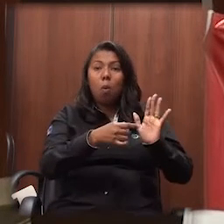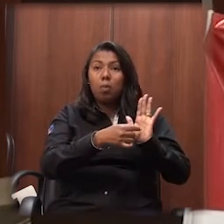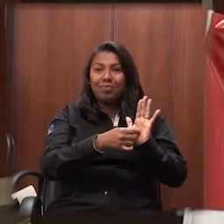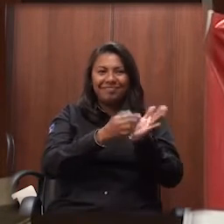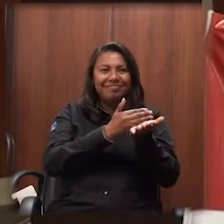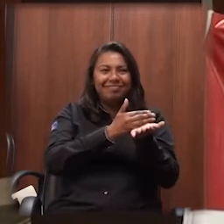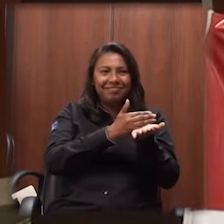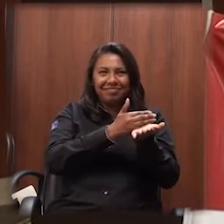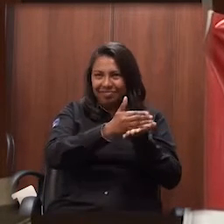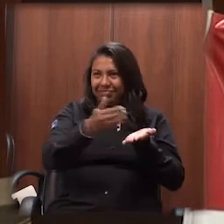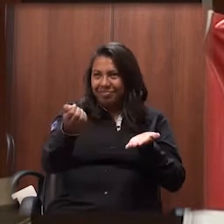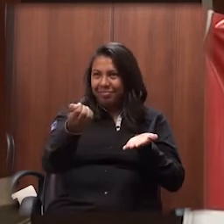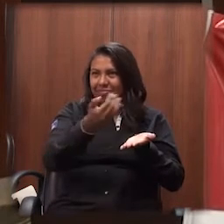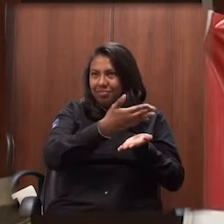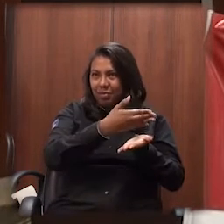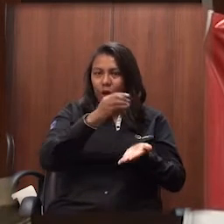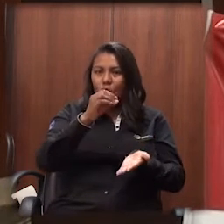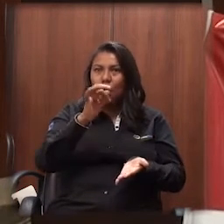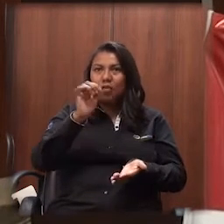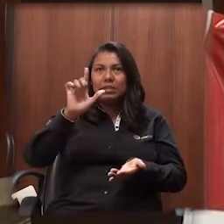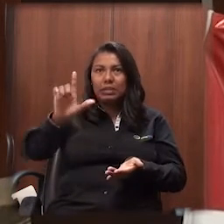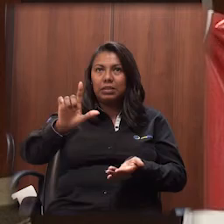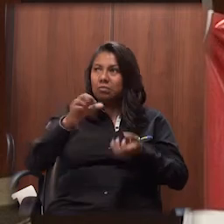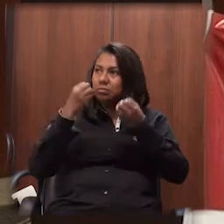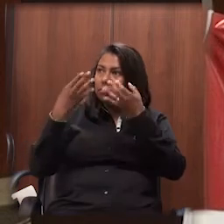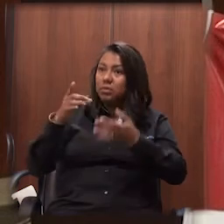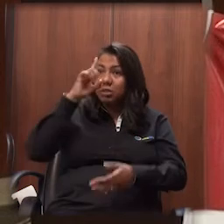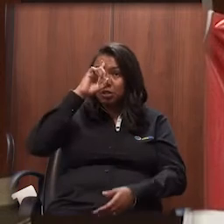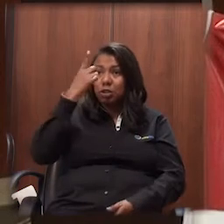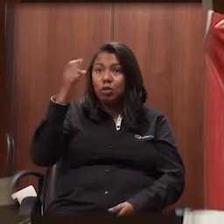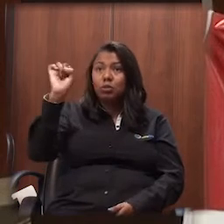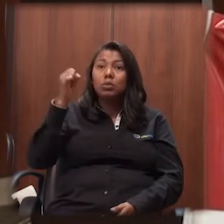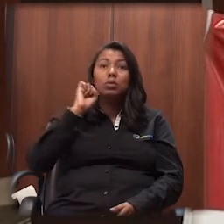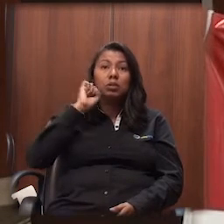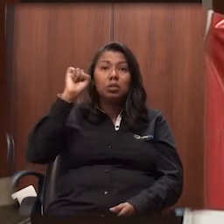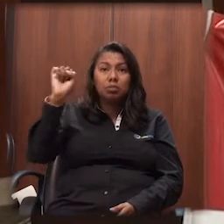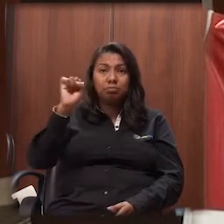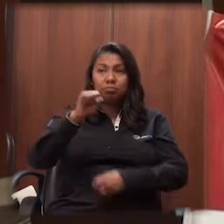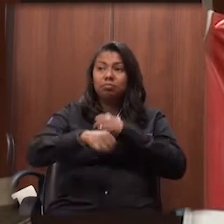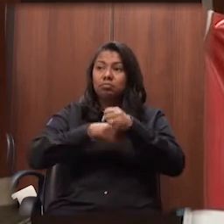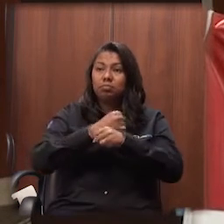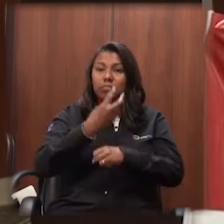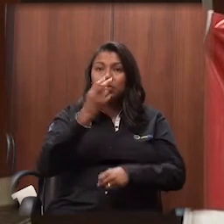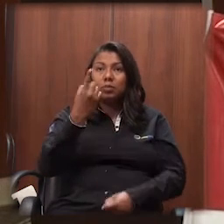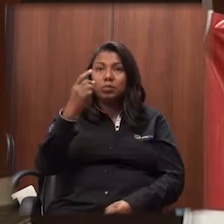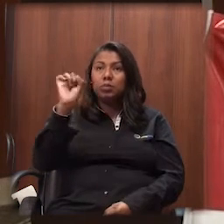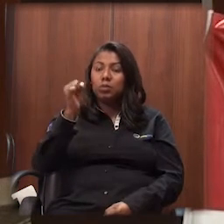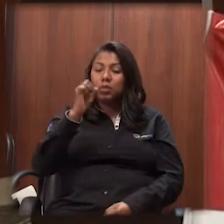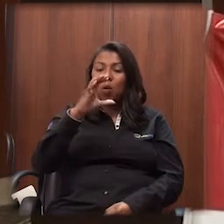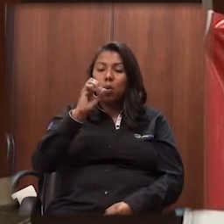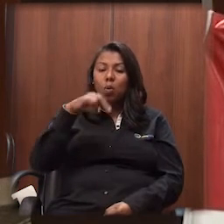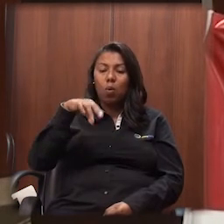recentemente, teve seu ato oficial de entrega no dia 18 de abril de 2018, quando o CONDEP, o